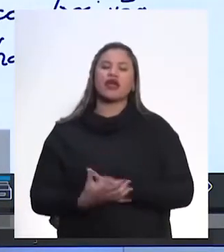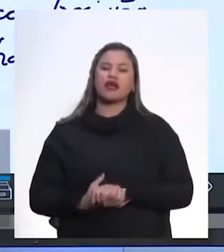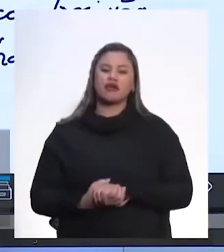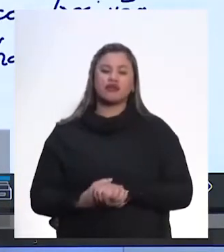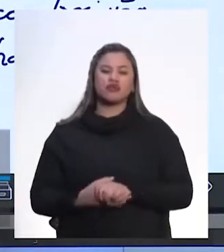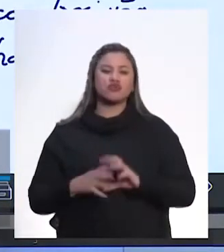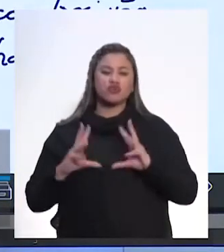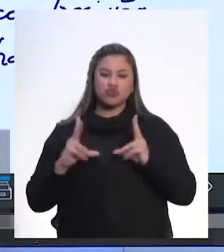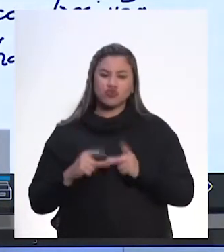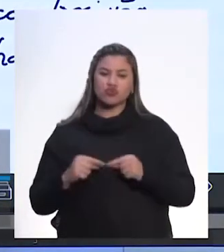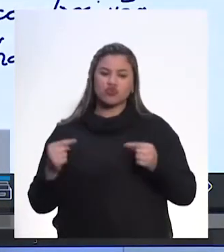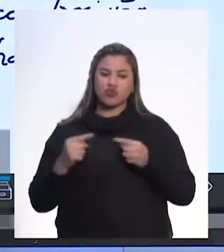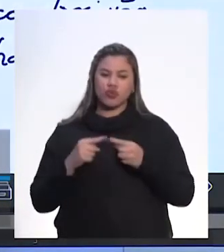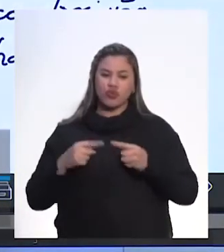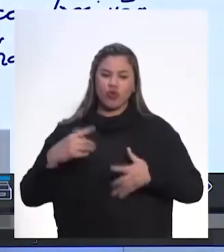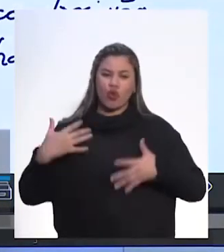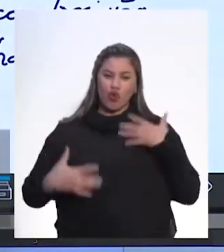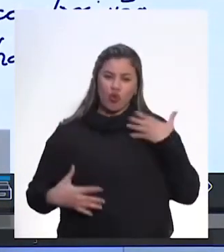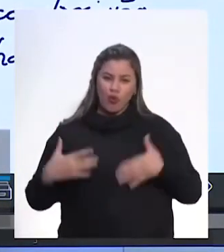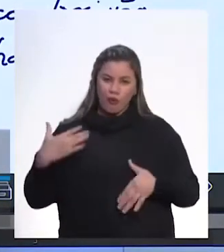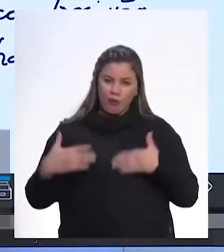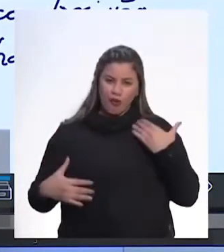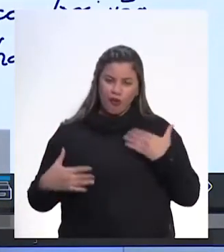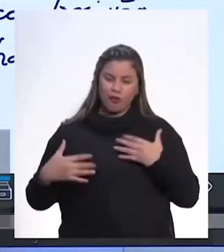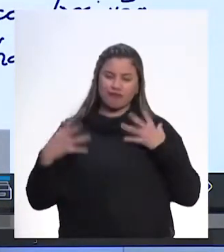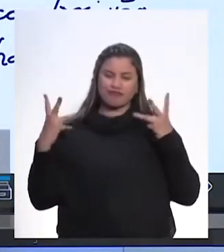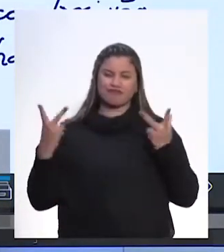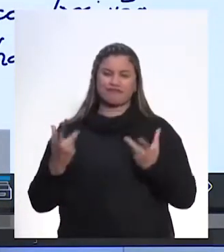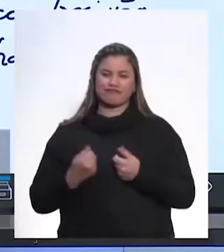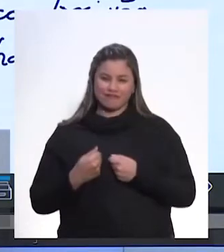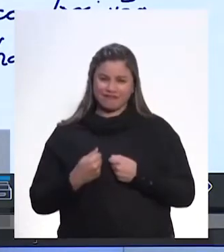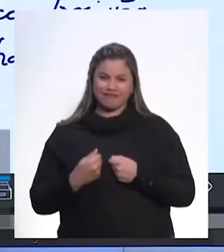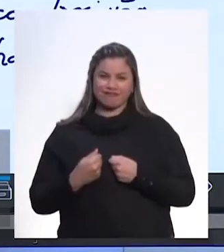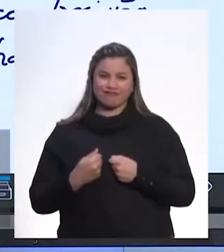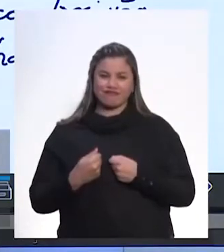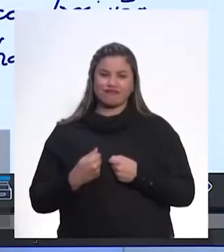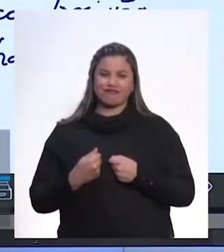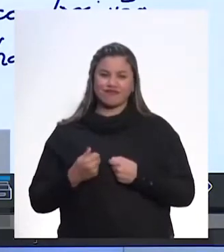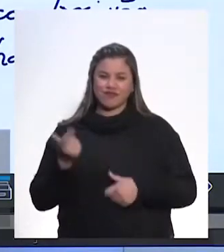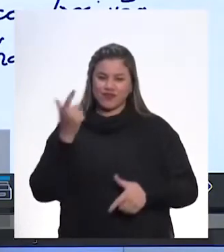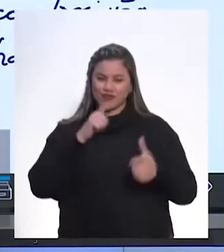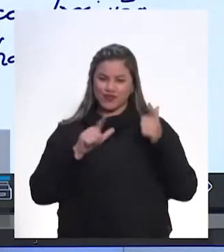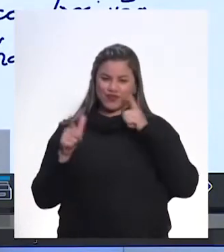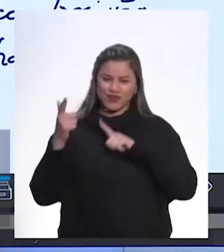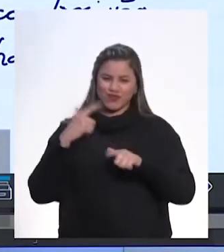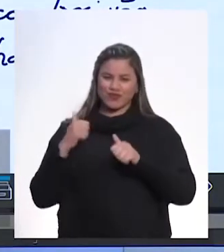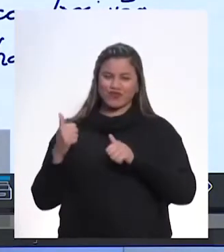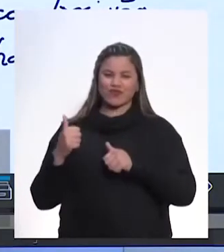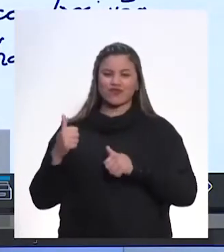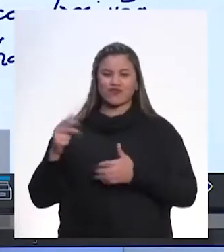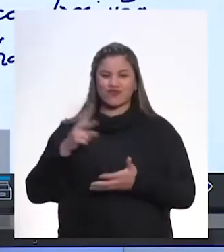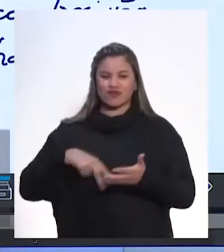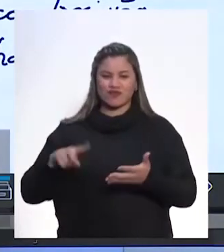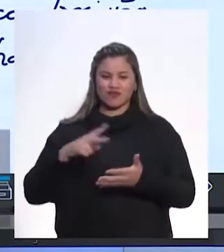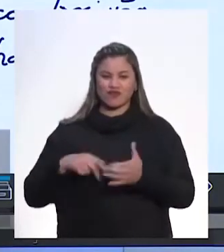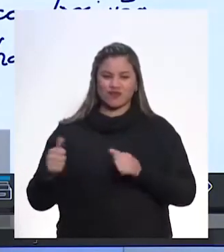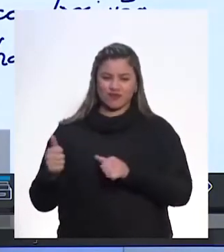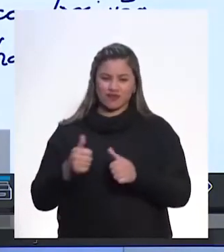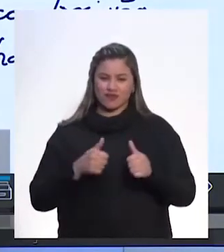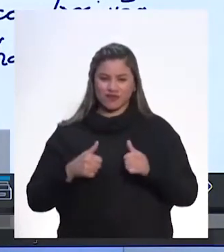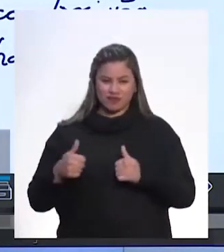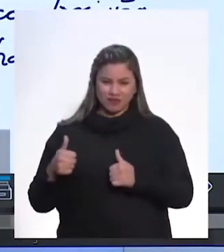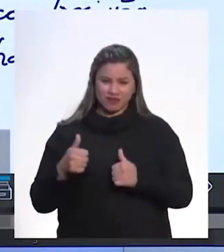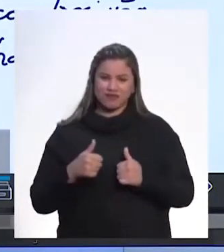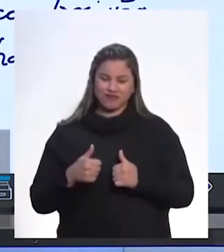É tudo isso que faz com que o seu corpo se torne um corpo espetacular, realizando a dança espetacular, ou seja, aquela dança que a gente fala que